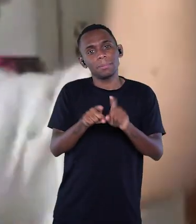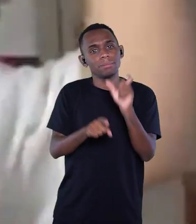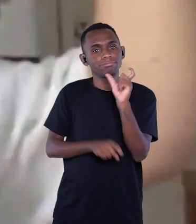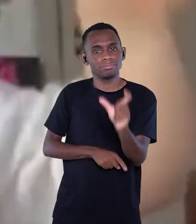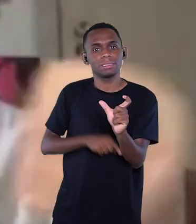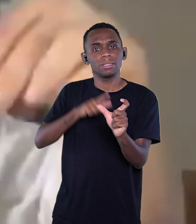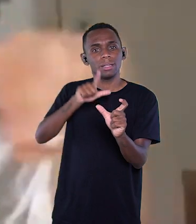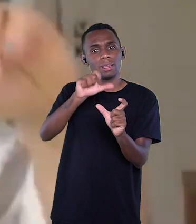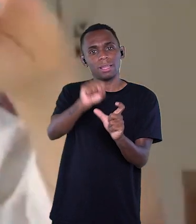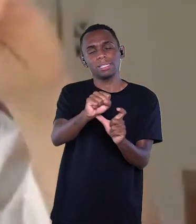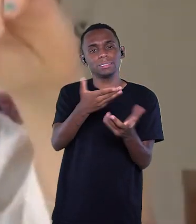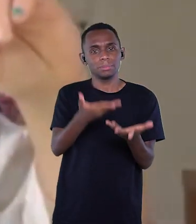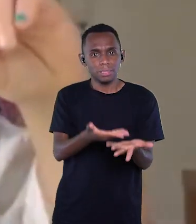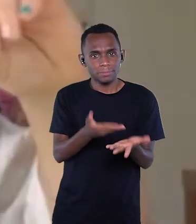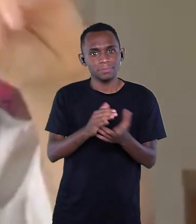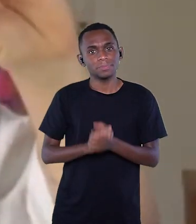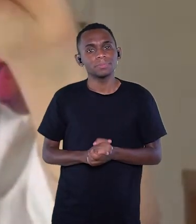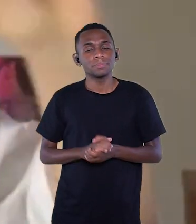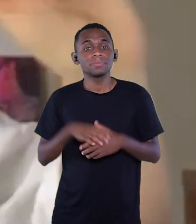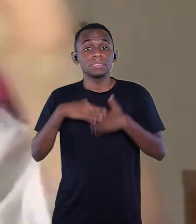bandeirinha que o cara segura lá, falando assim,